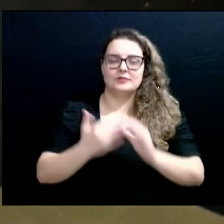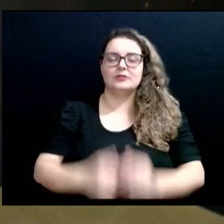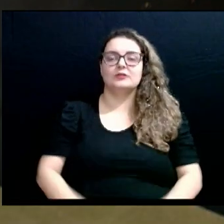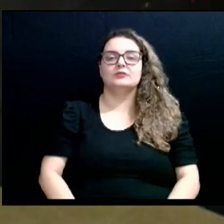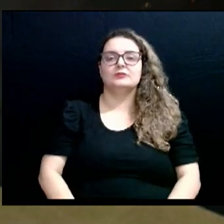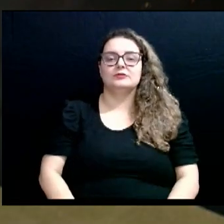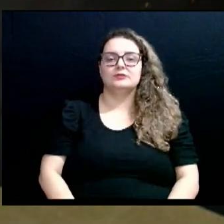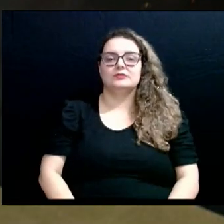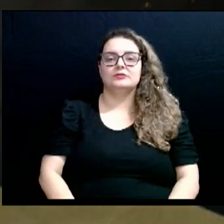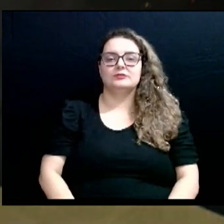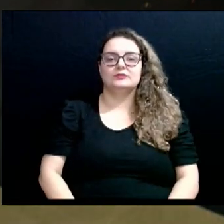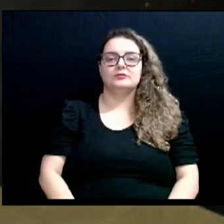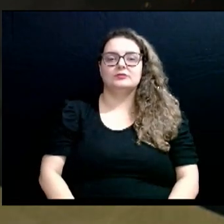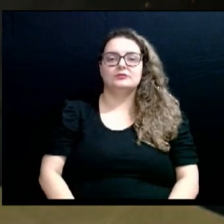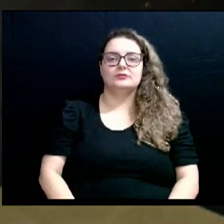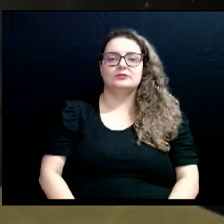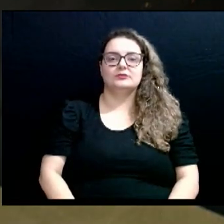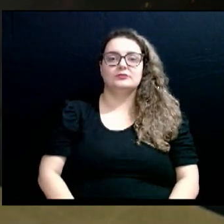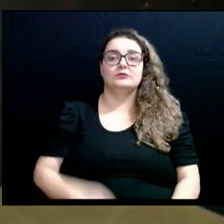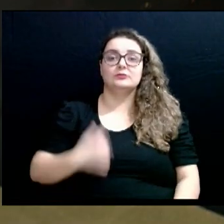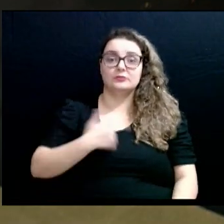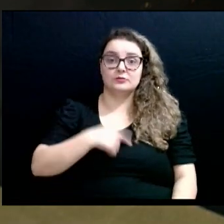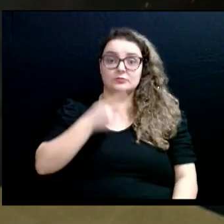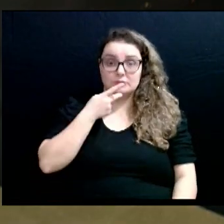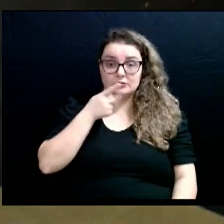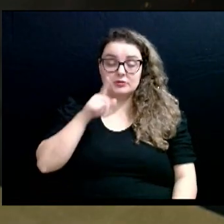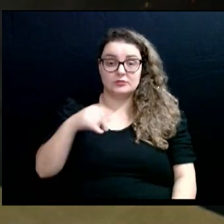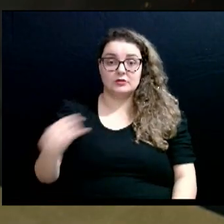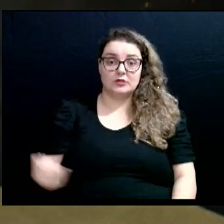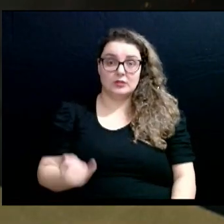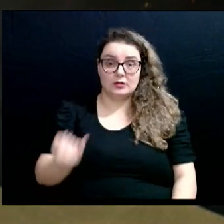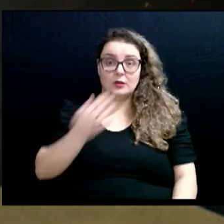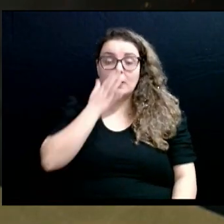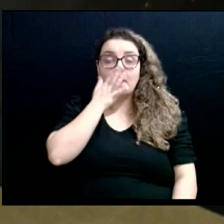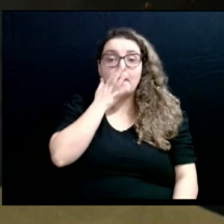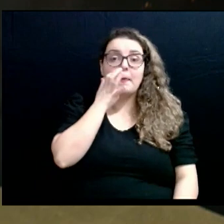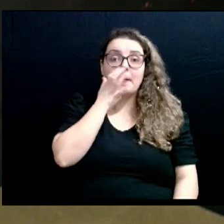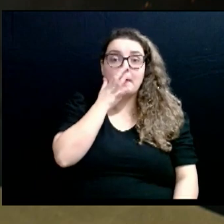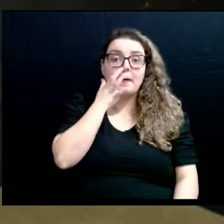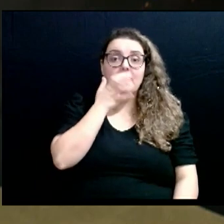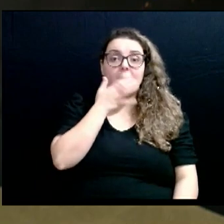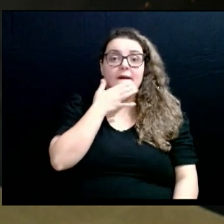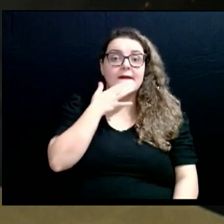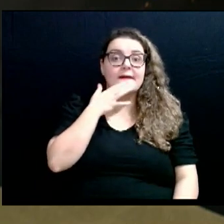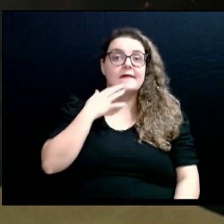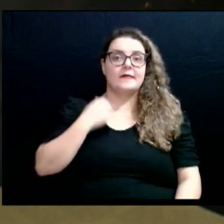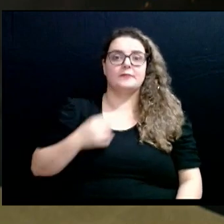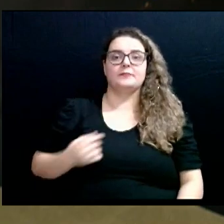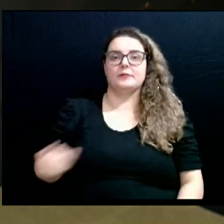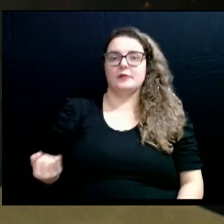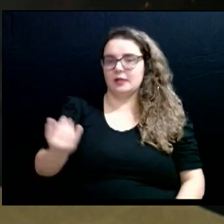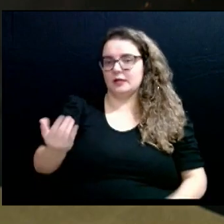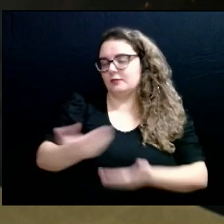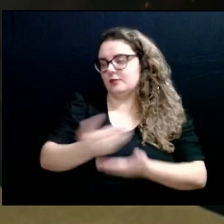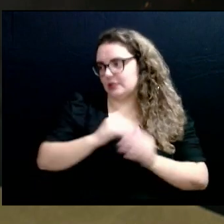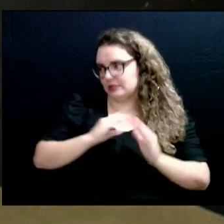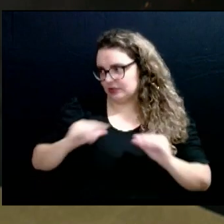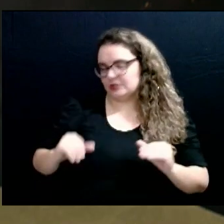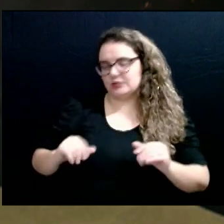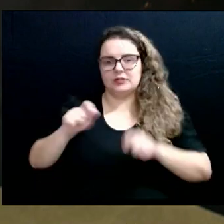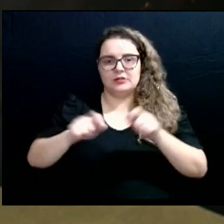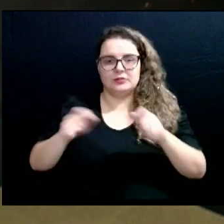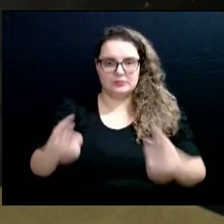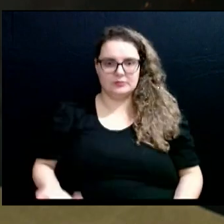nós vamos falando que é importante você acolher a pessoa que passa por